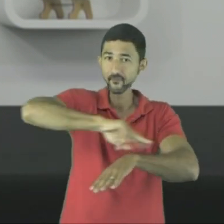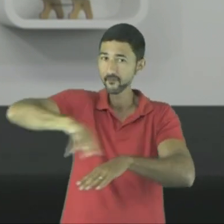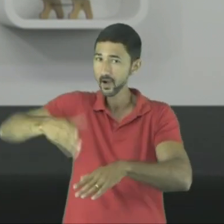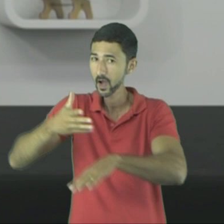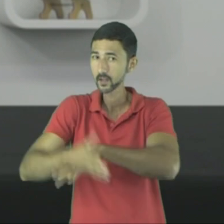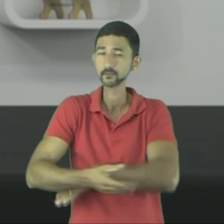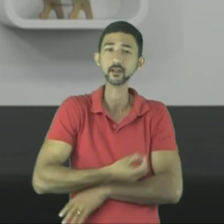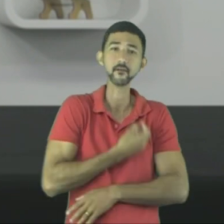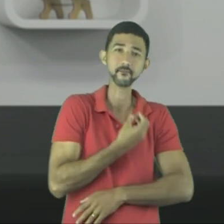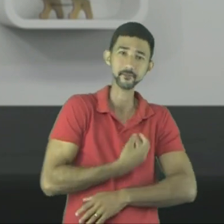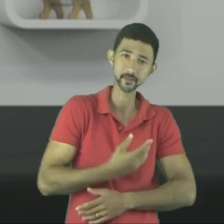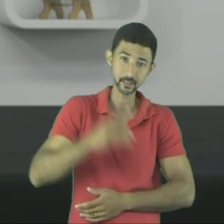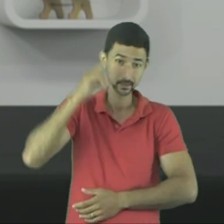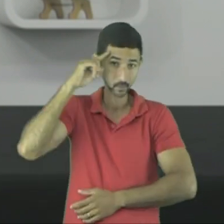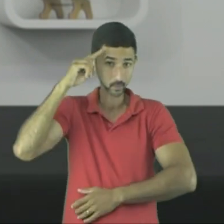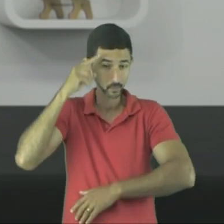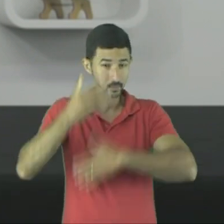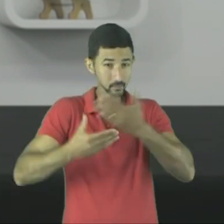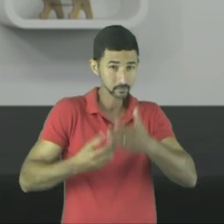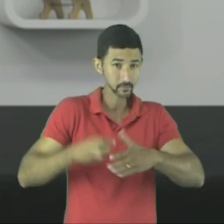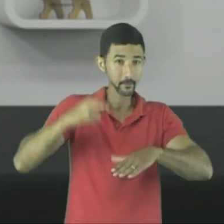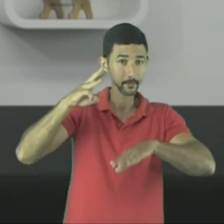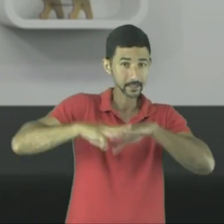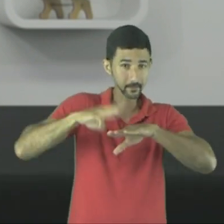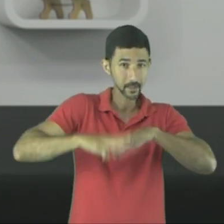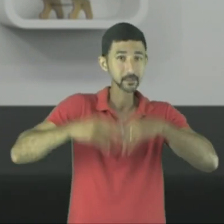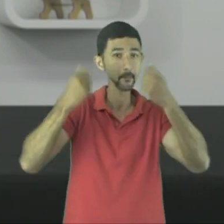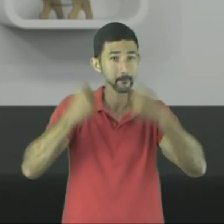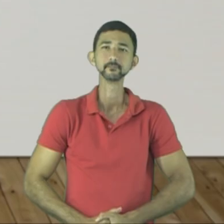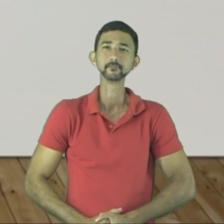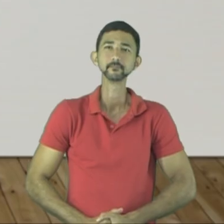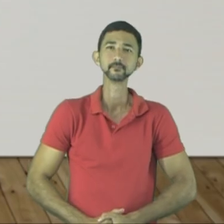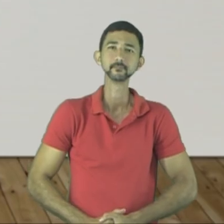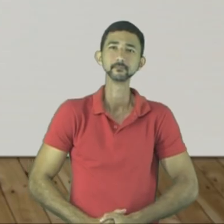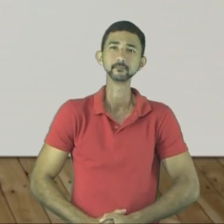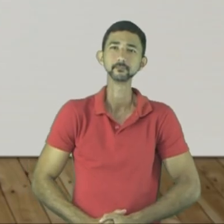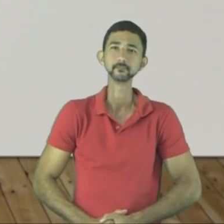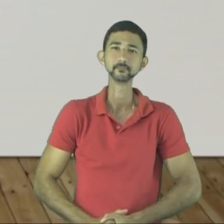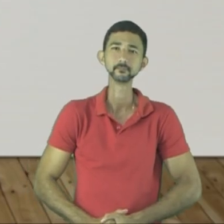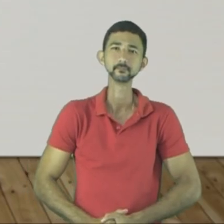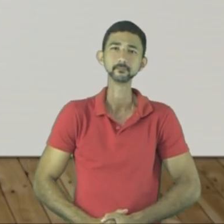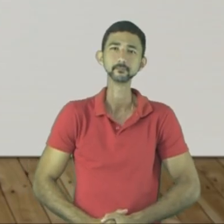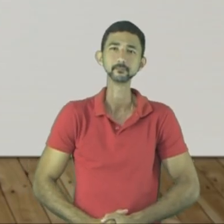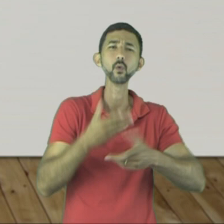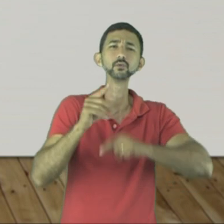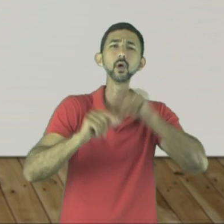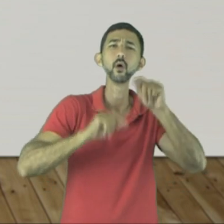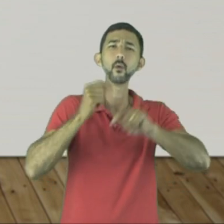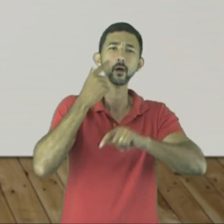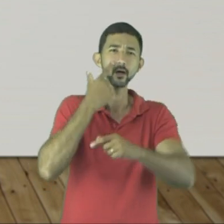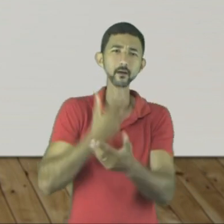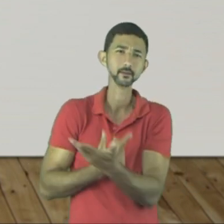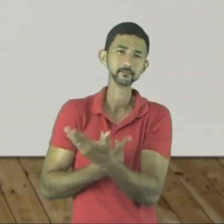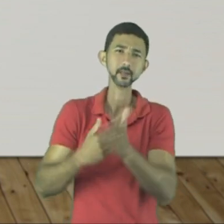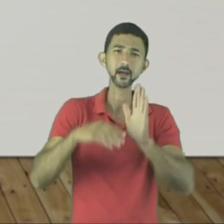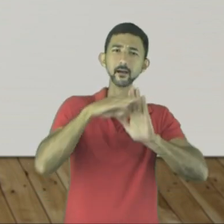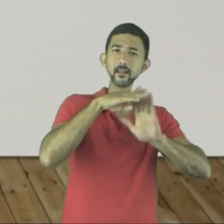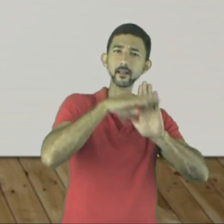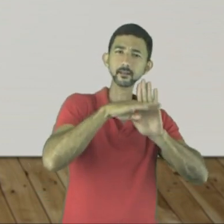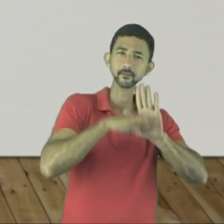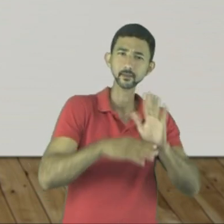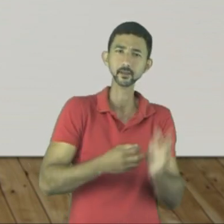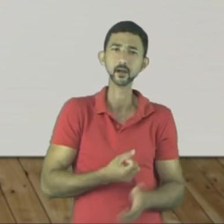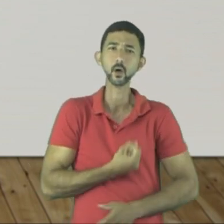nosso cotidiano e que nós utilizamos sim ela frequentemente. Então, o objetivo da aula de hoje é classificar